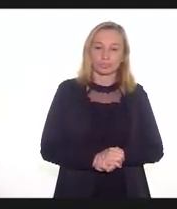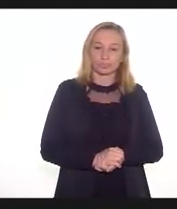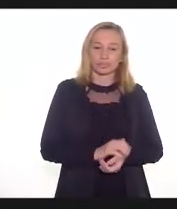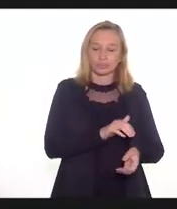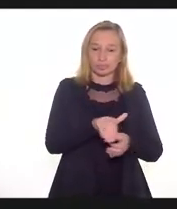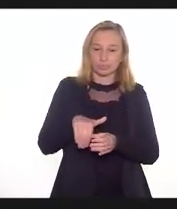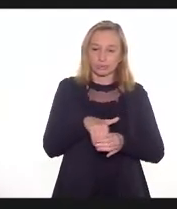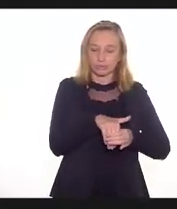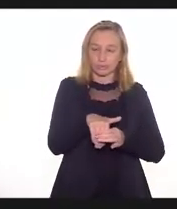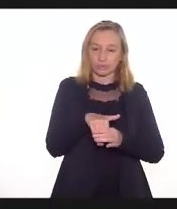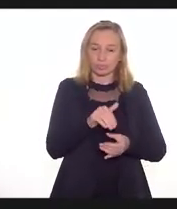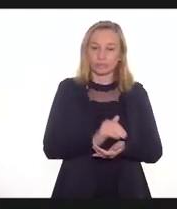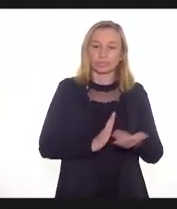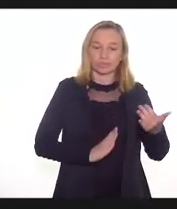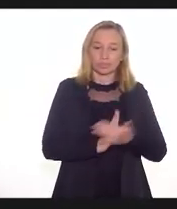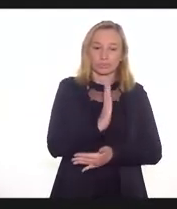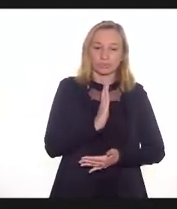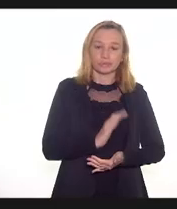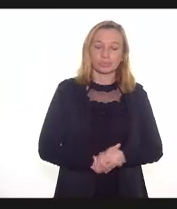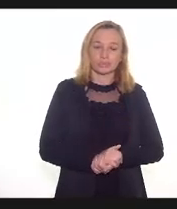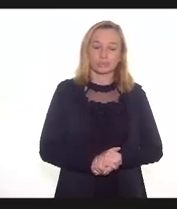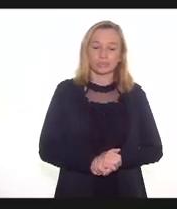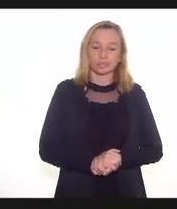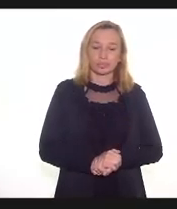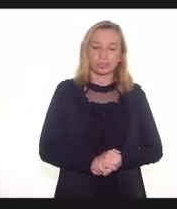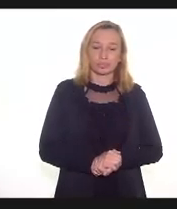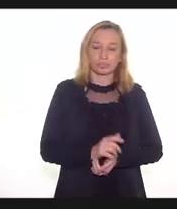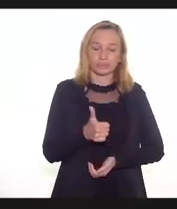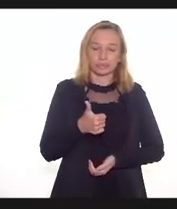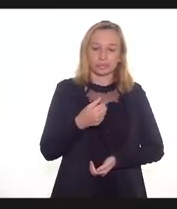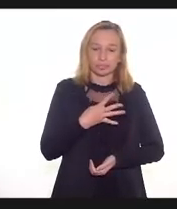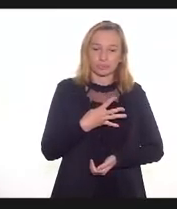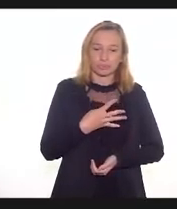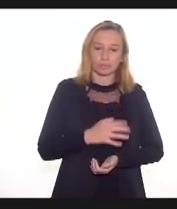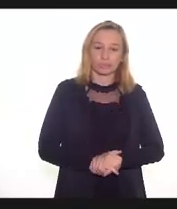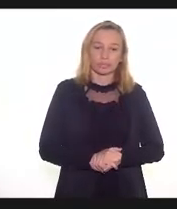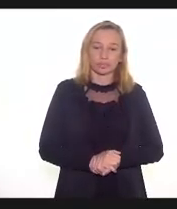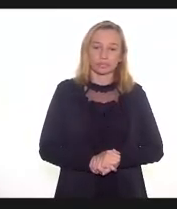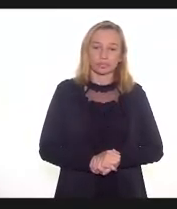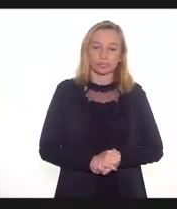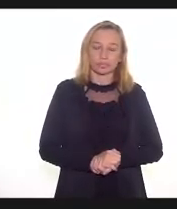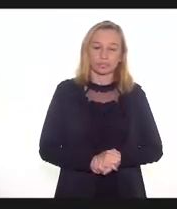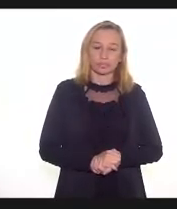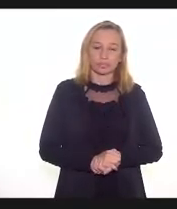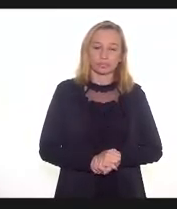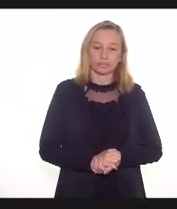em votação, aprovado. 14.